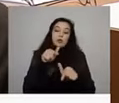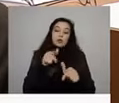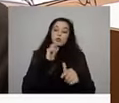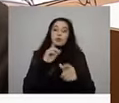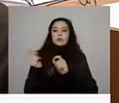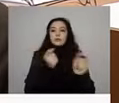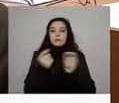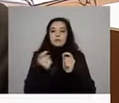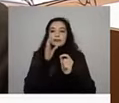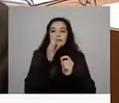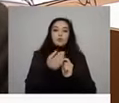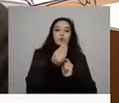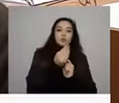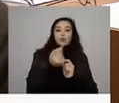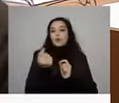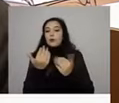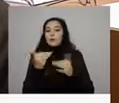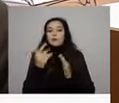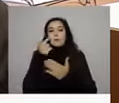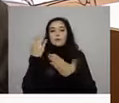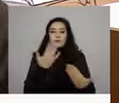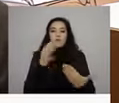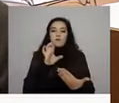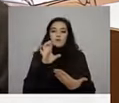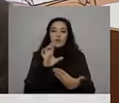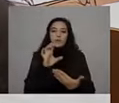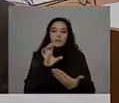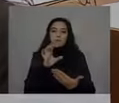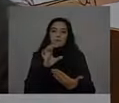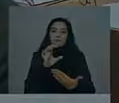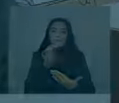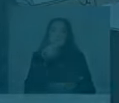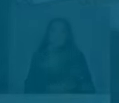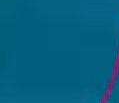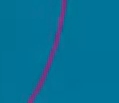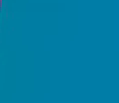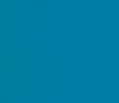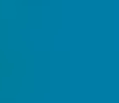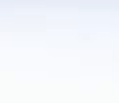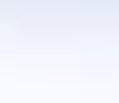muito, se era pouco, mas ao menos teria sido apresentado de forma frontal. Obrigado.